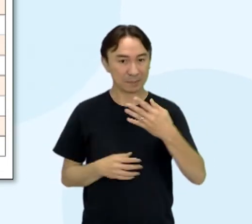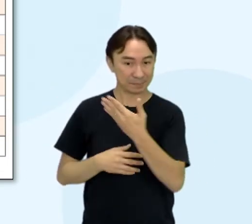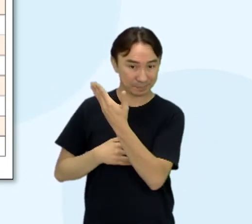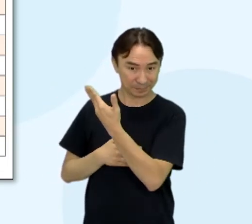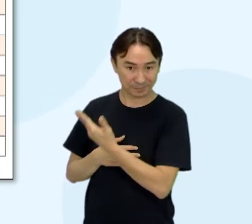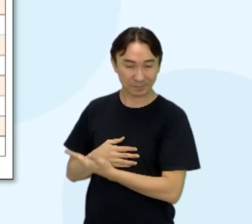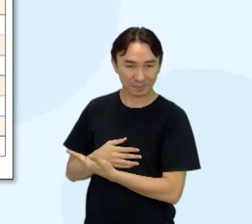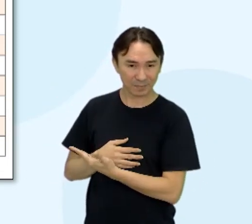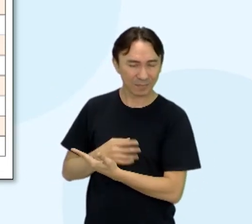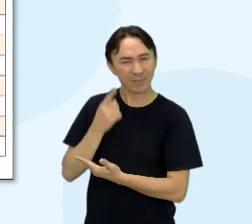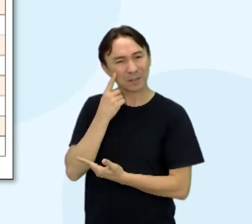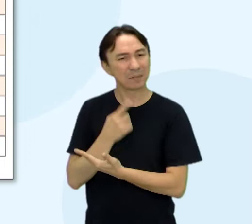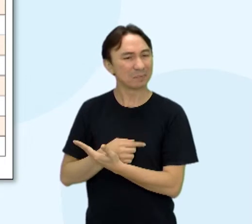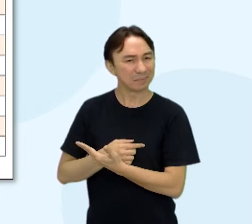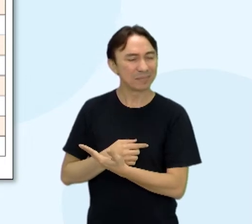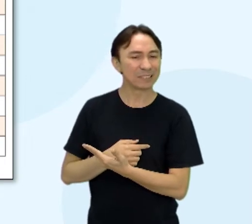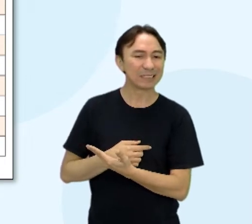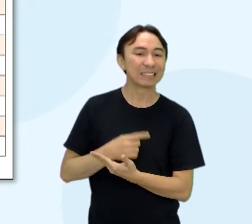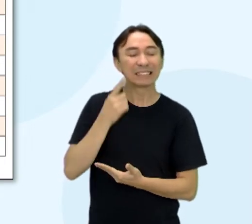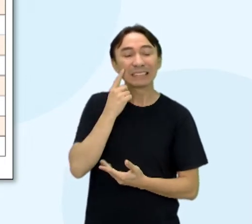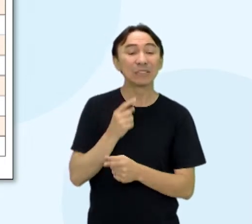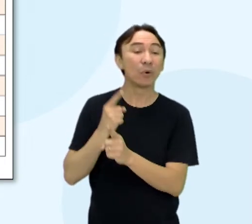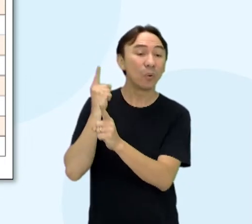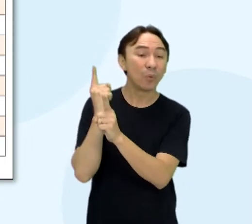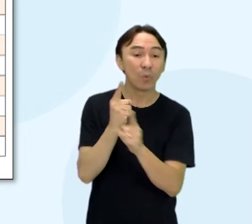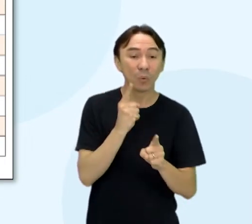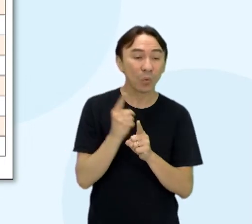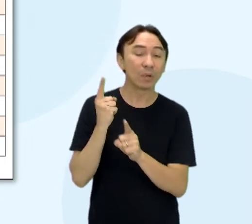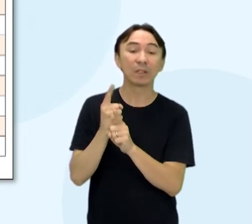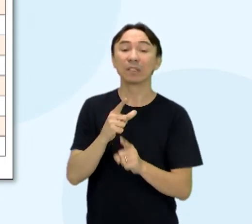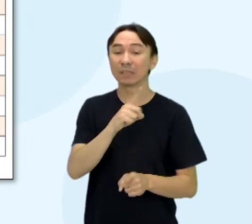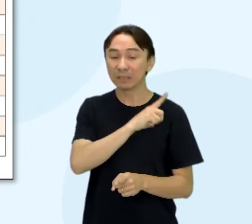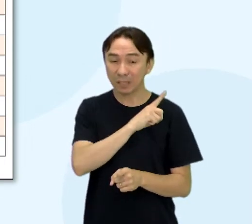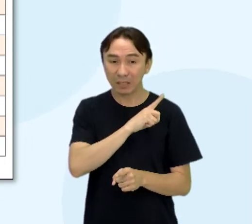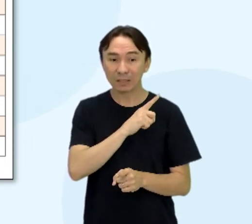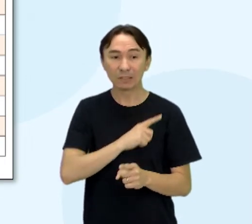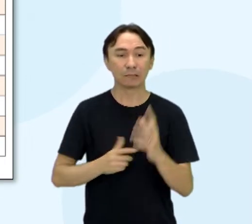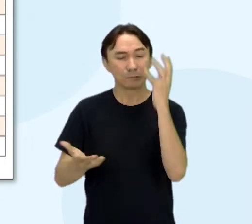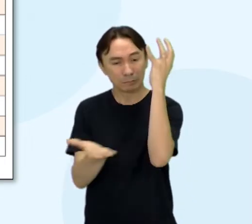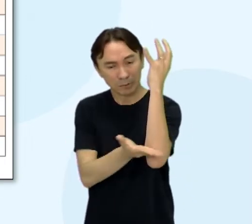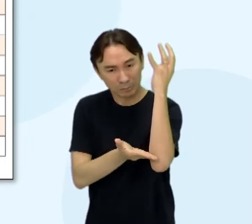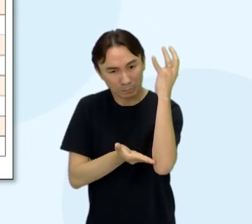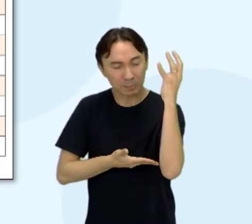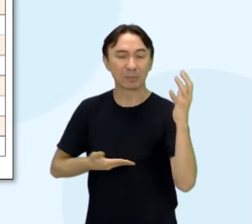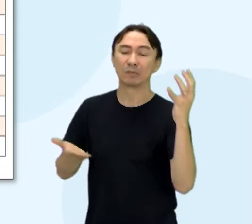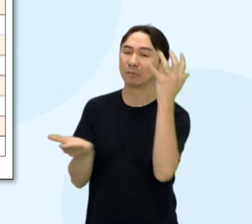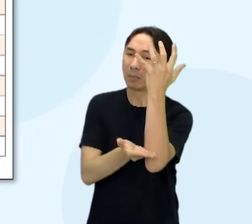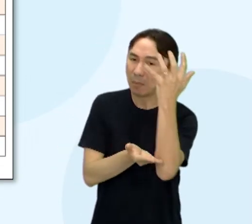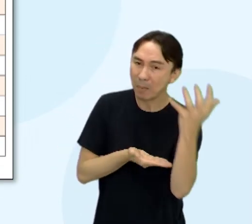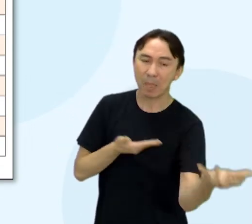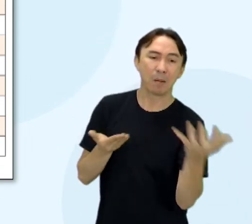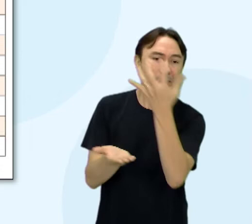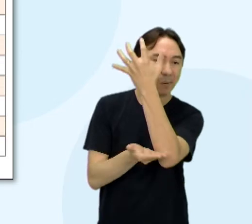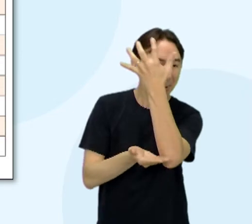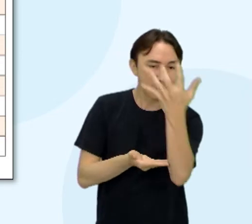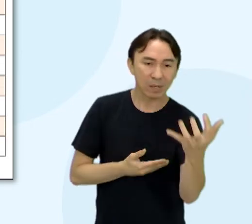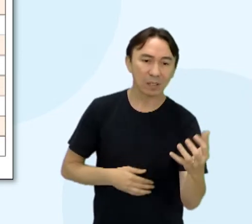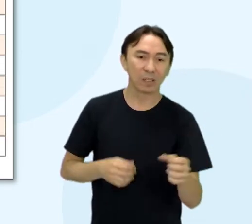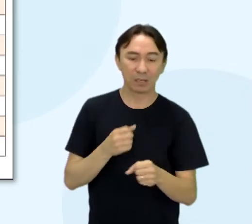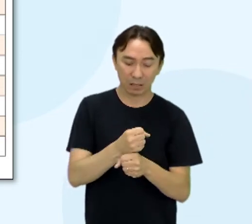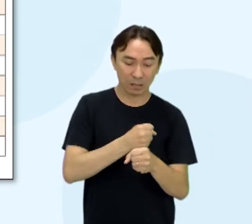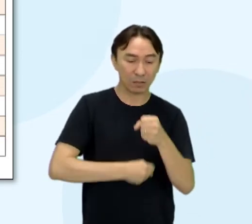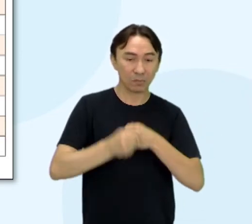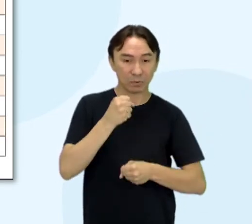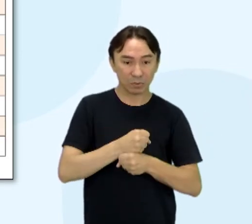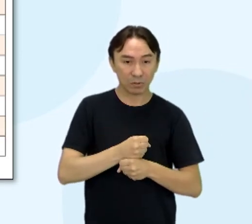informações da tabela, encontre a taxa de variação de desmatamento no período entre 2010 e 2019. Opa,